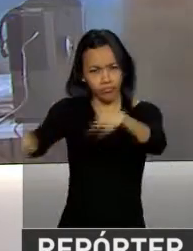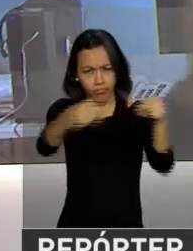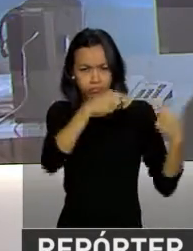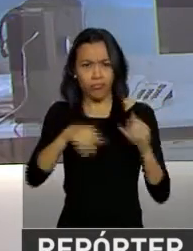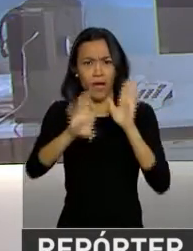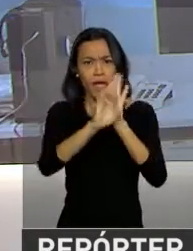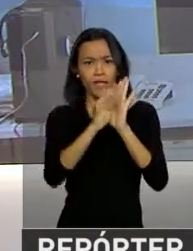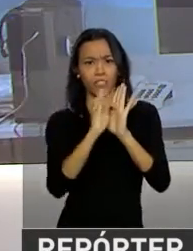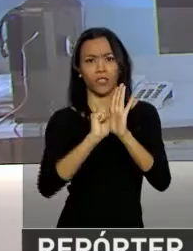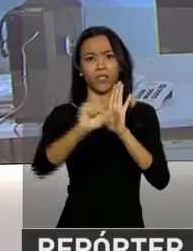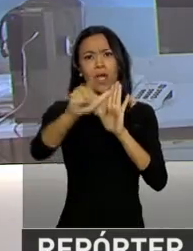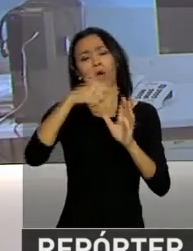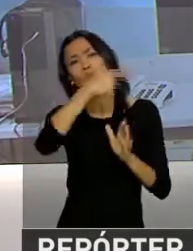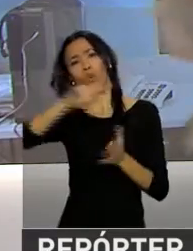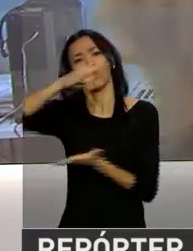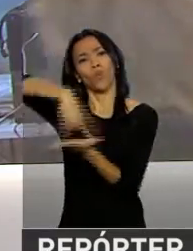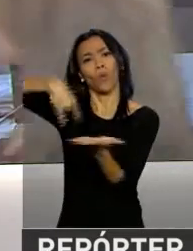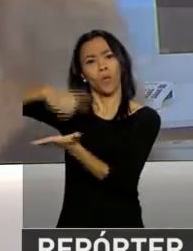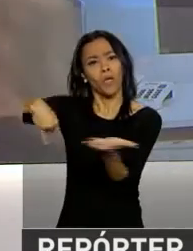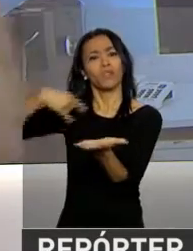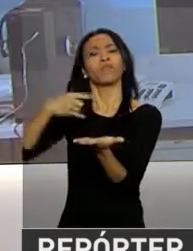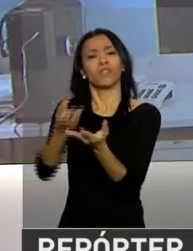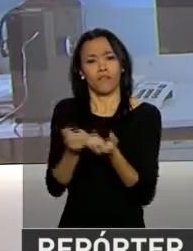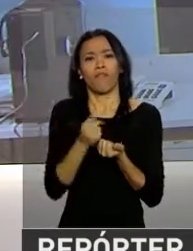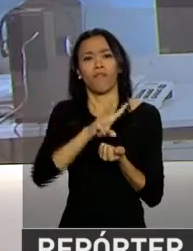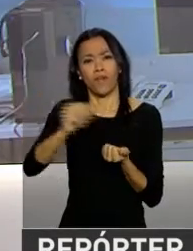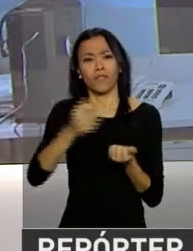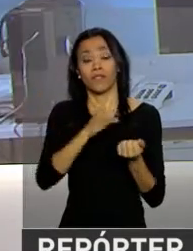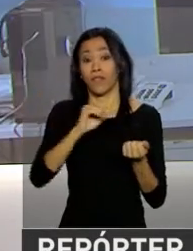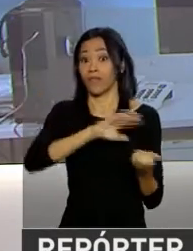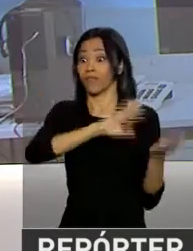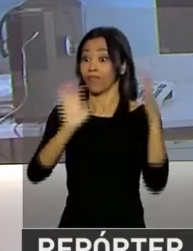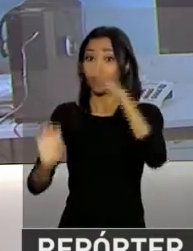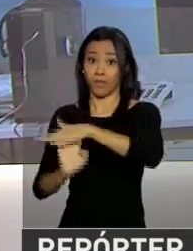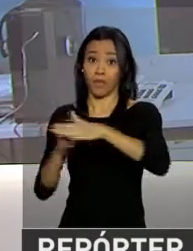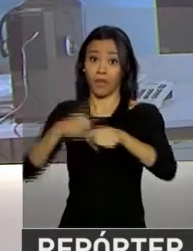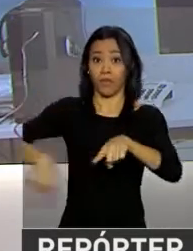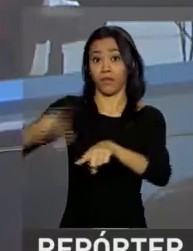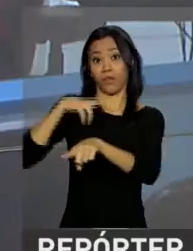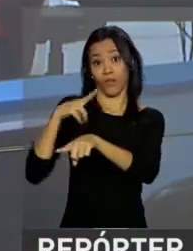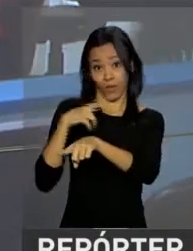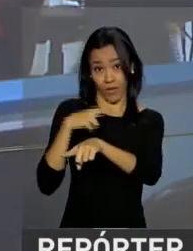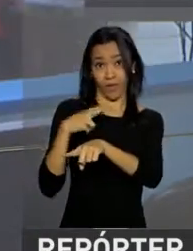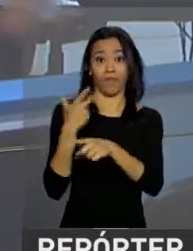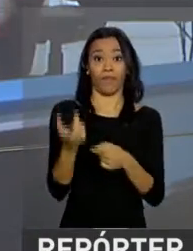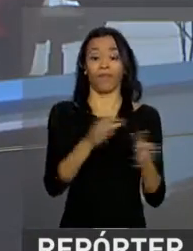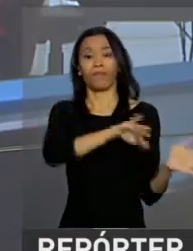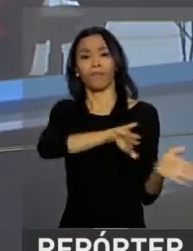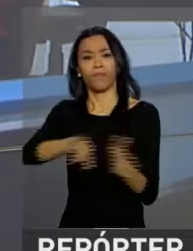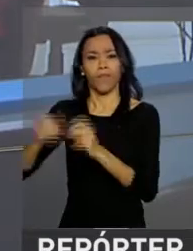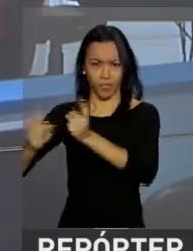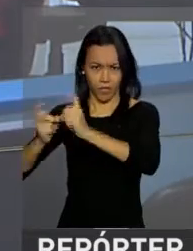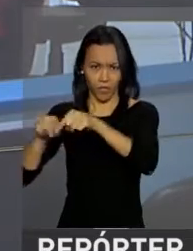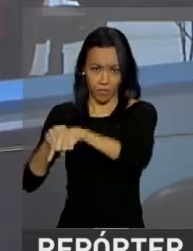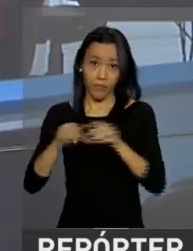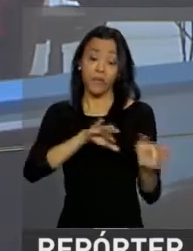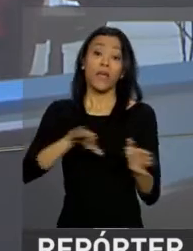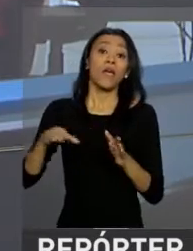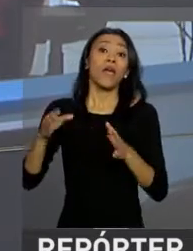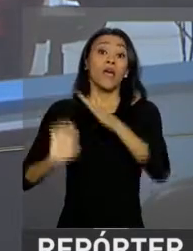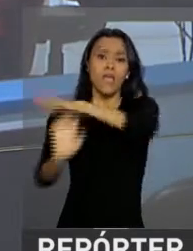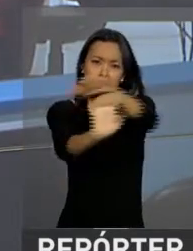jurídicos dos aeroportos que serão concedidos à iniciativa privada empresários da indústria apresentaram sugestões